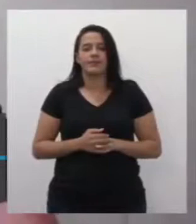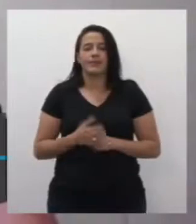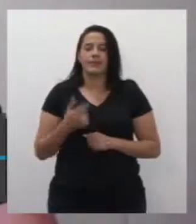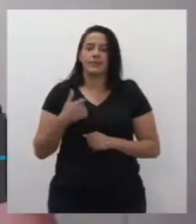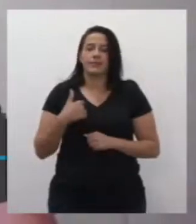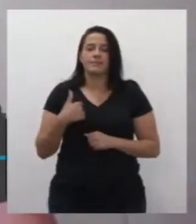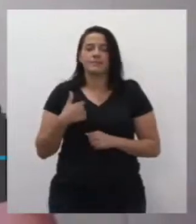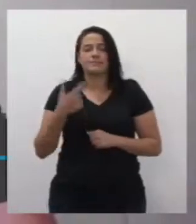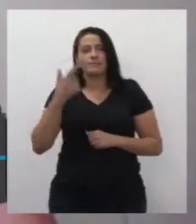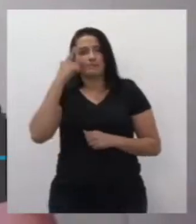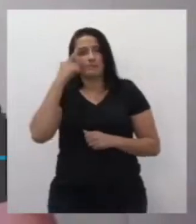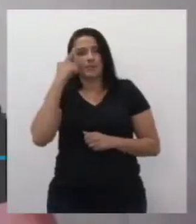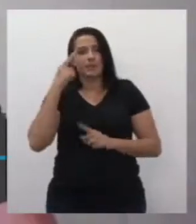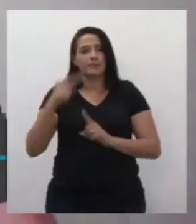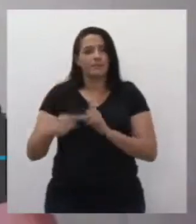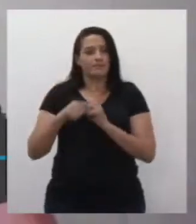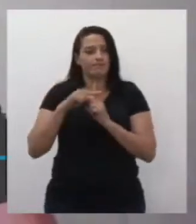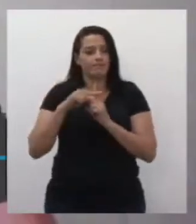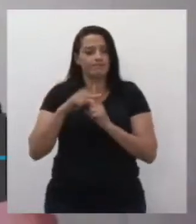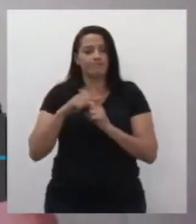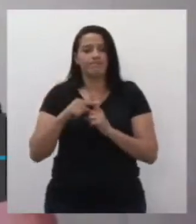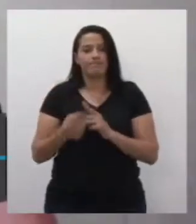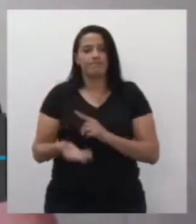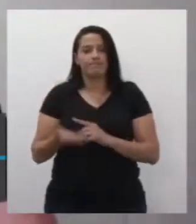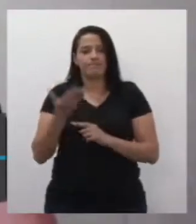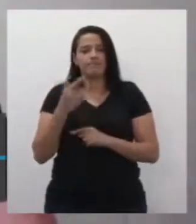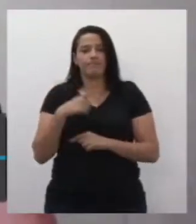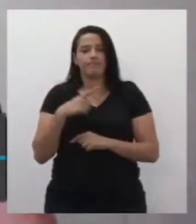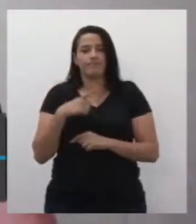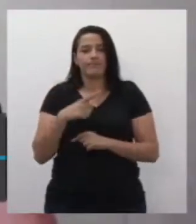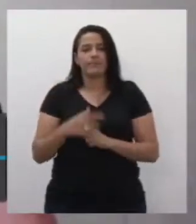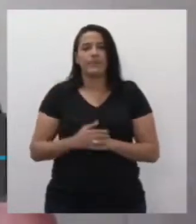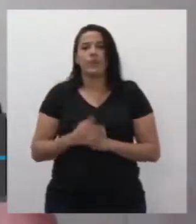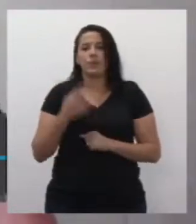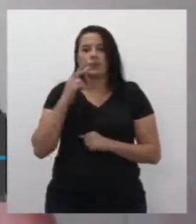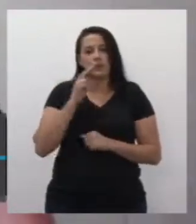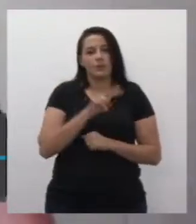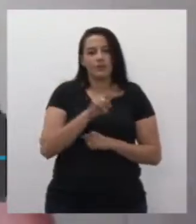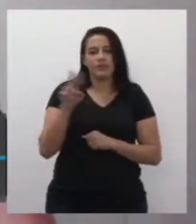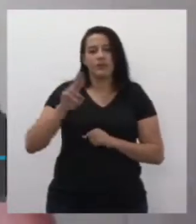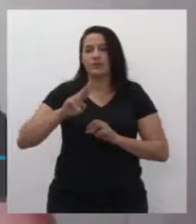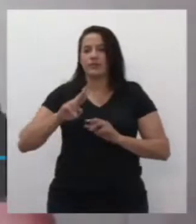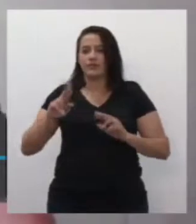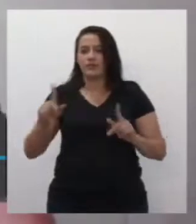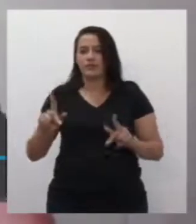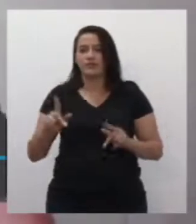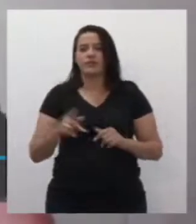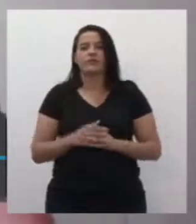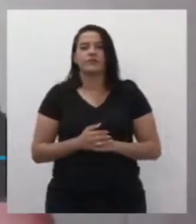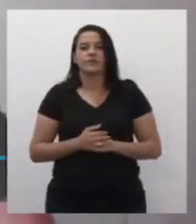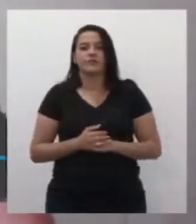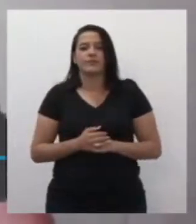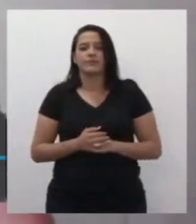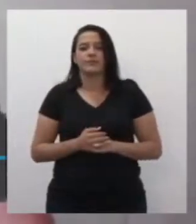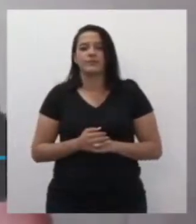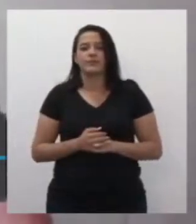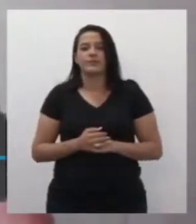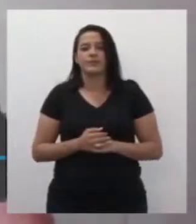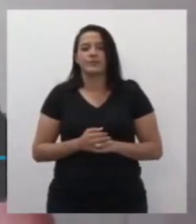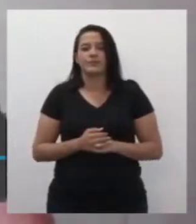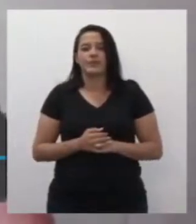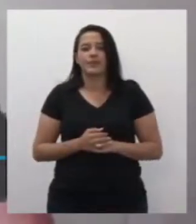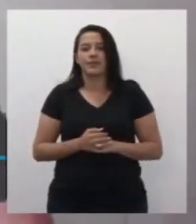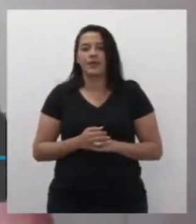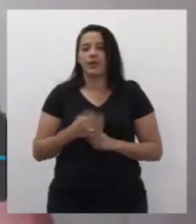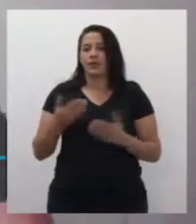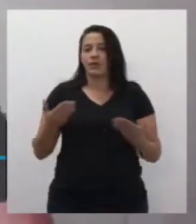otimista, ou sei lá, talvez mais tenho uma visão um pouco diferente, que assim, eu acho que na verdade não é que o